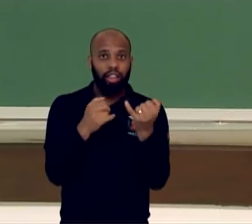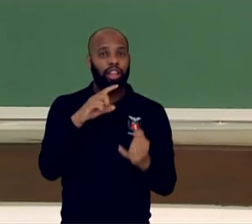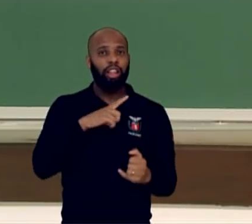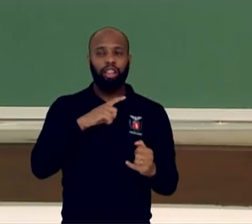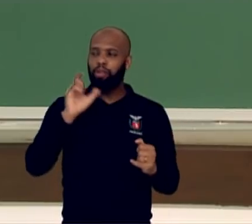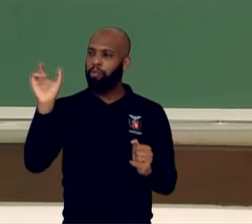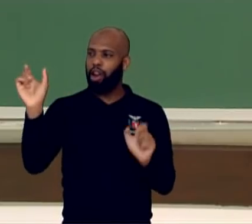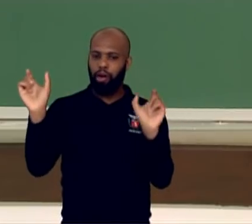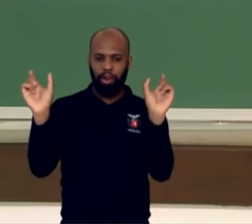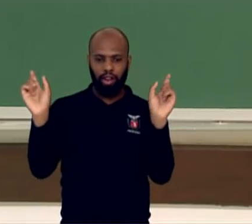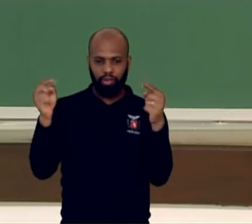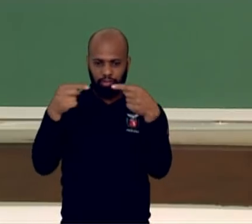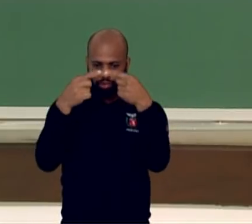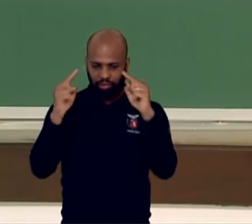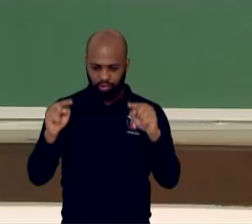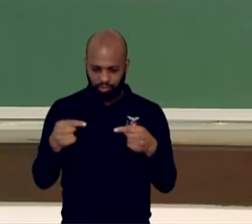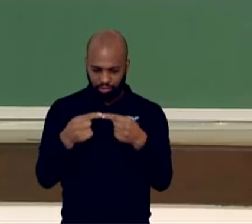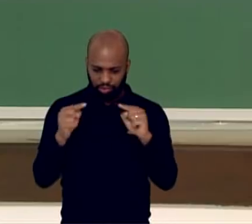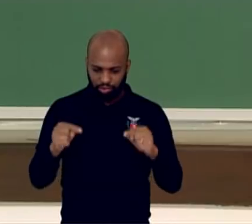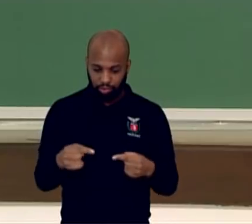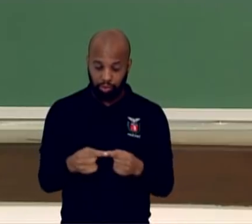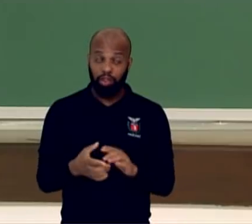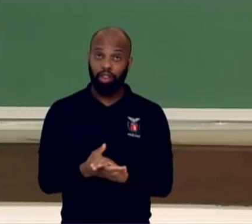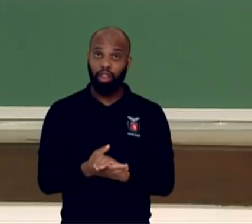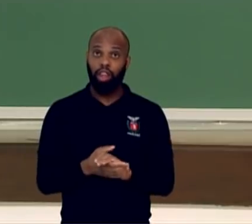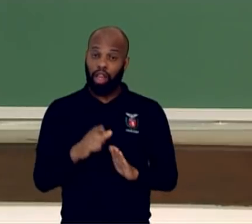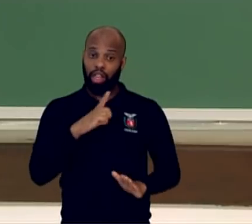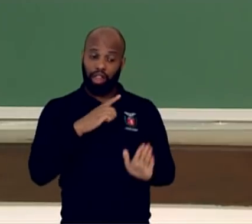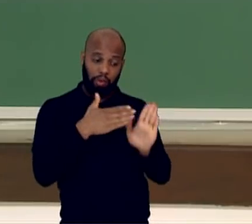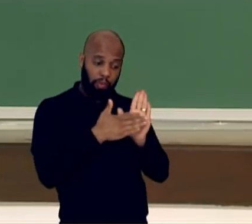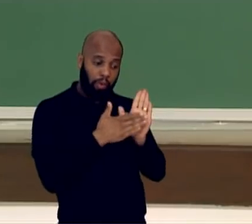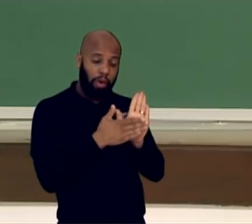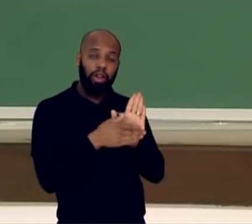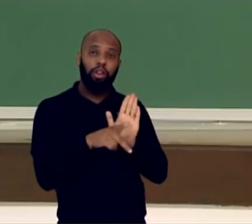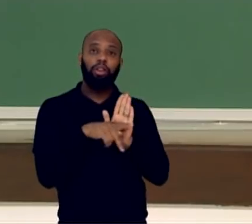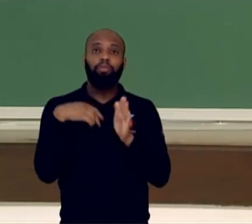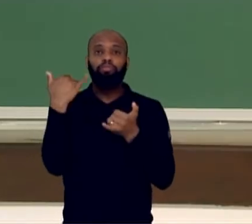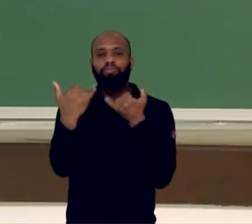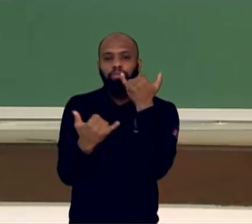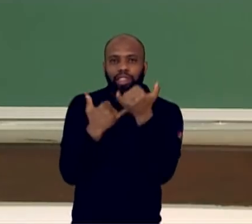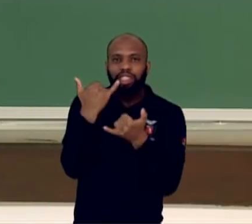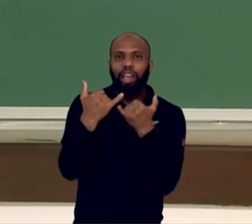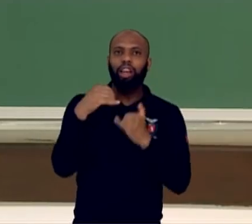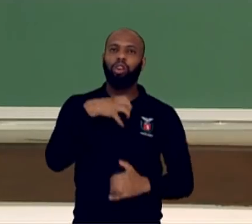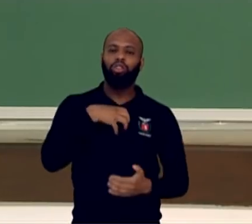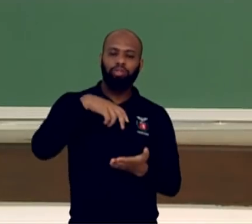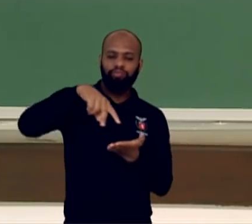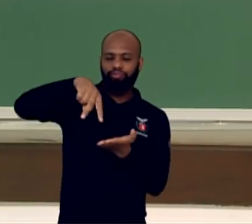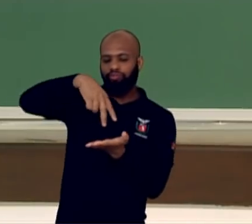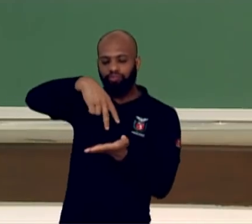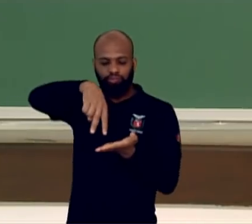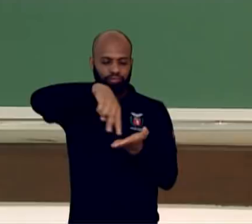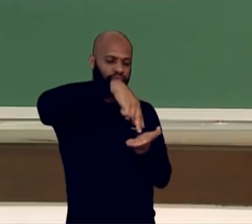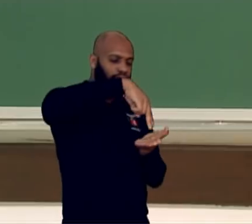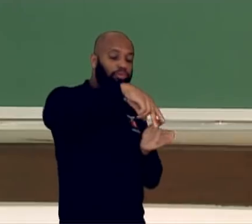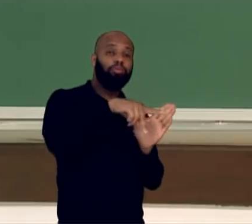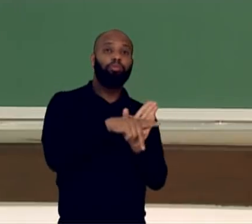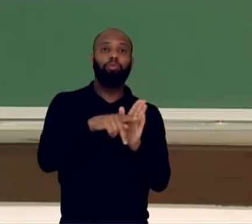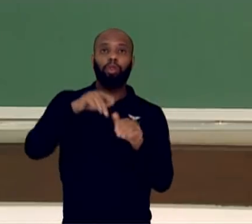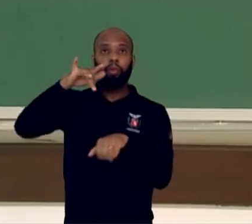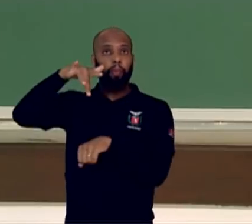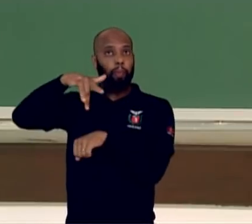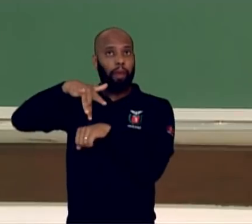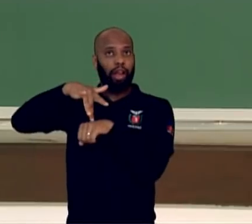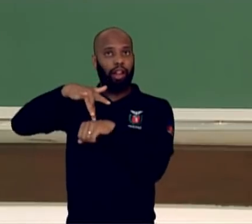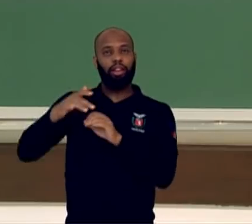musicalidade no poema. Esse poema ele tem uma proposta de brincar com a ideia da dança, do balé.